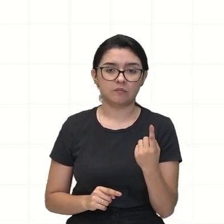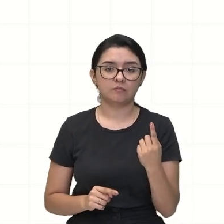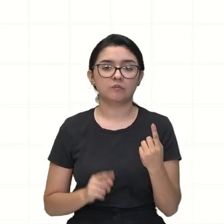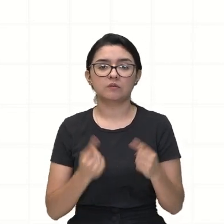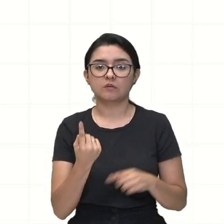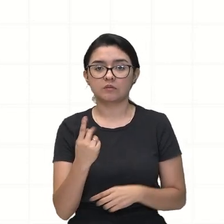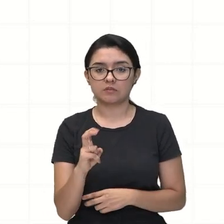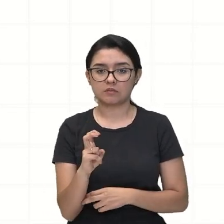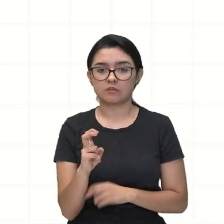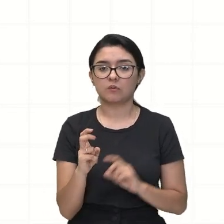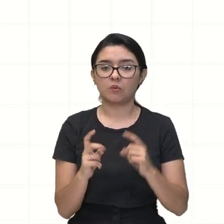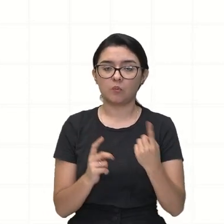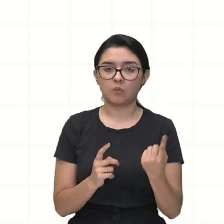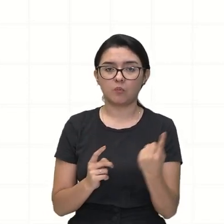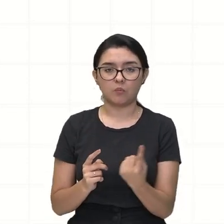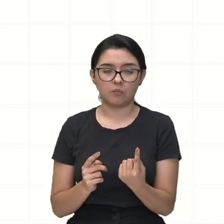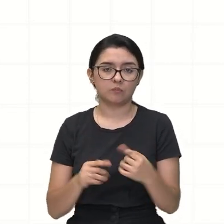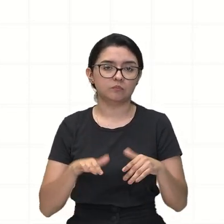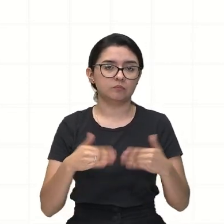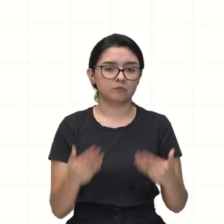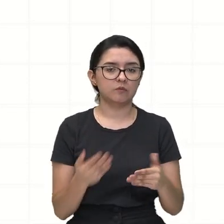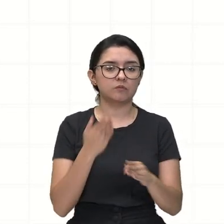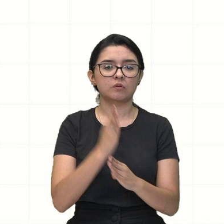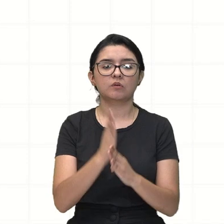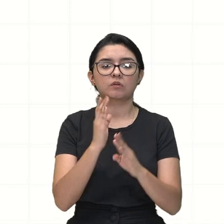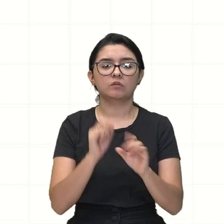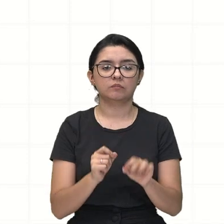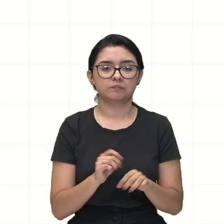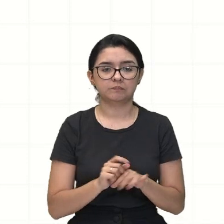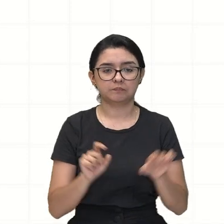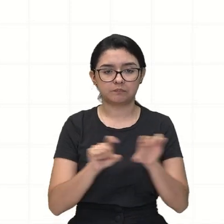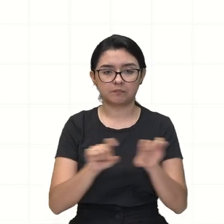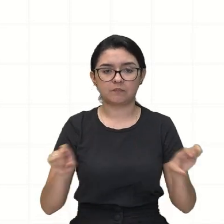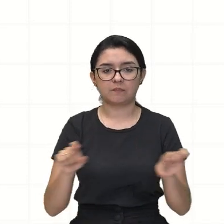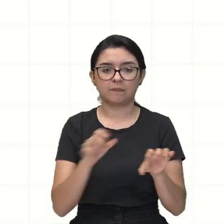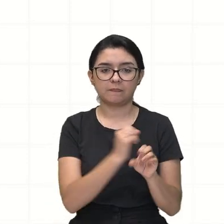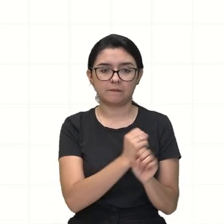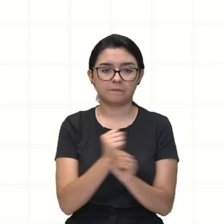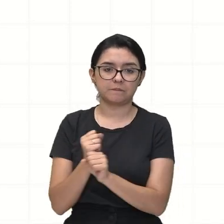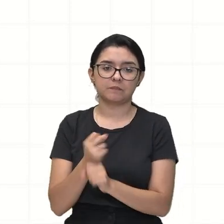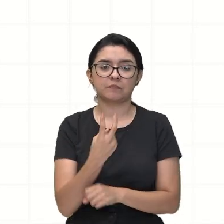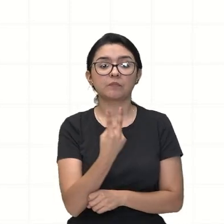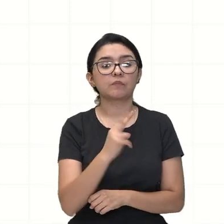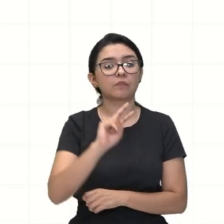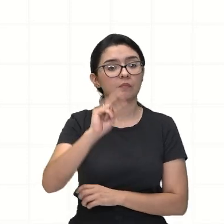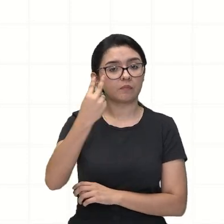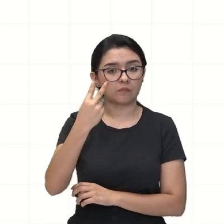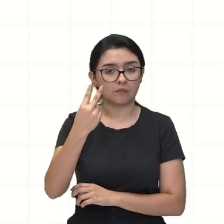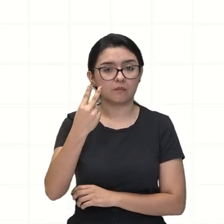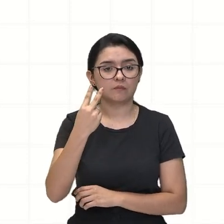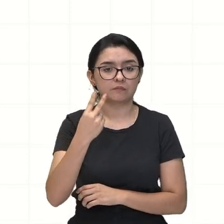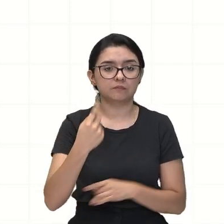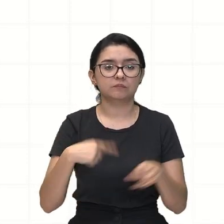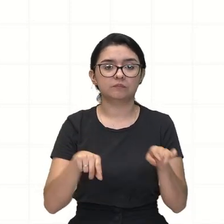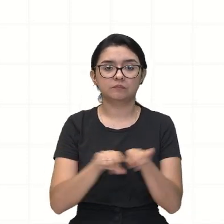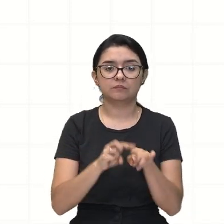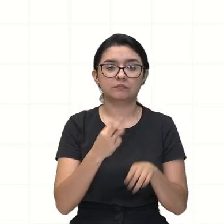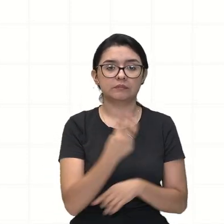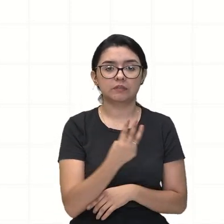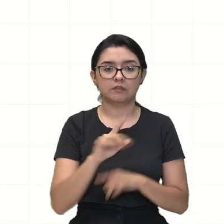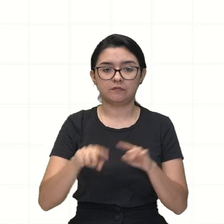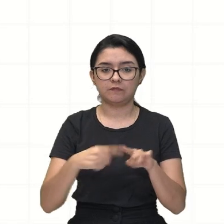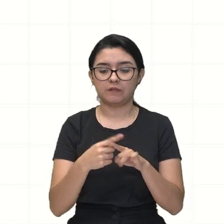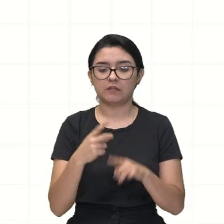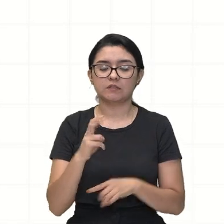1 e 1, né? Aí você vai encontrar aqui a forma fatorada, 2 ao quadrado, porque se repete duas vezes, o 3 uma vez e o 5 uma